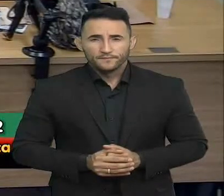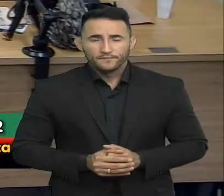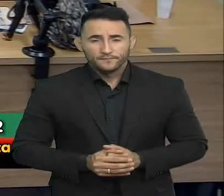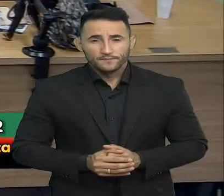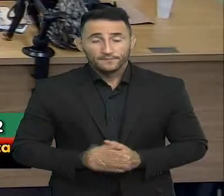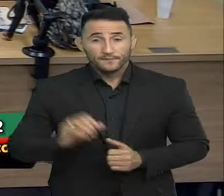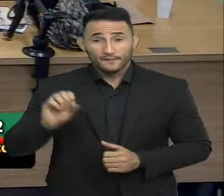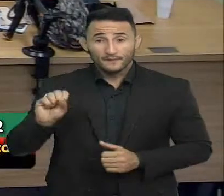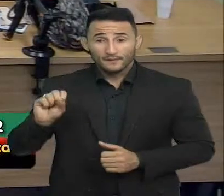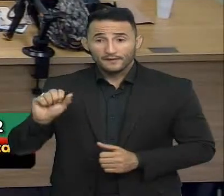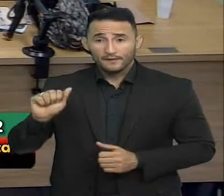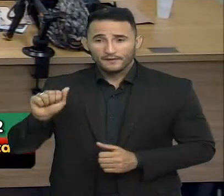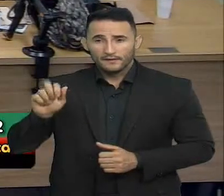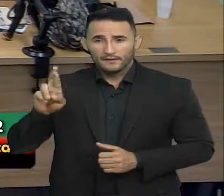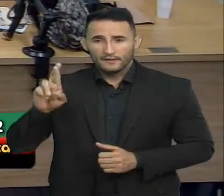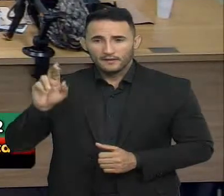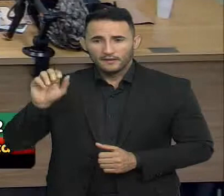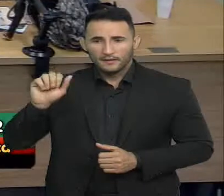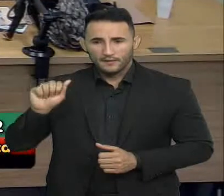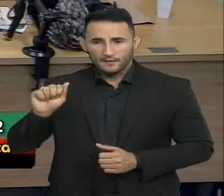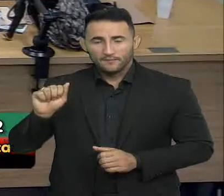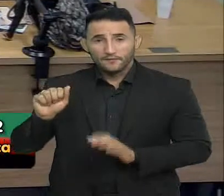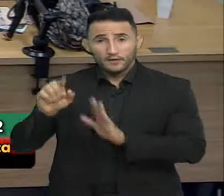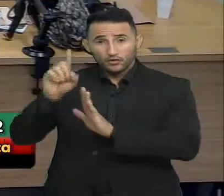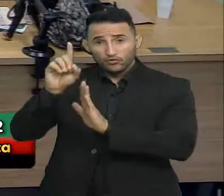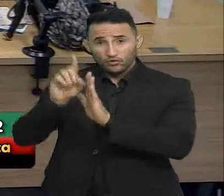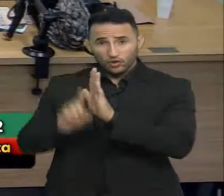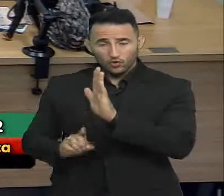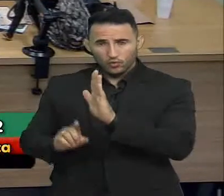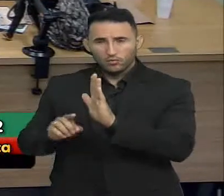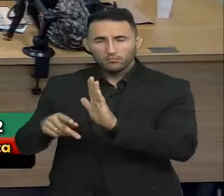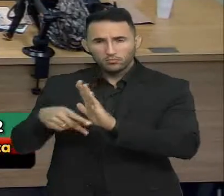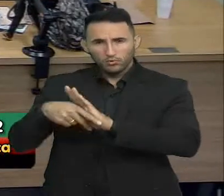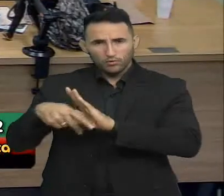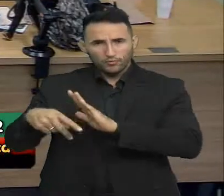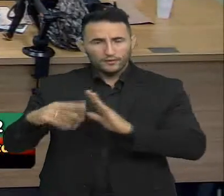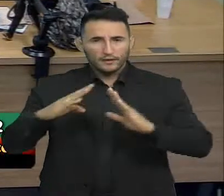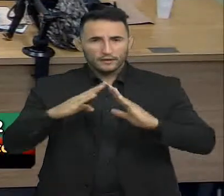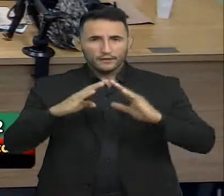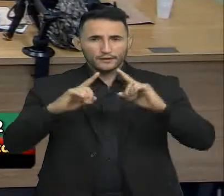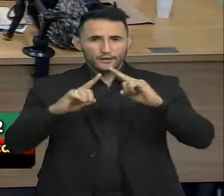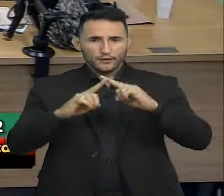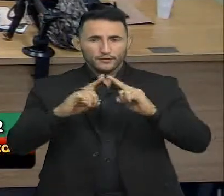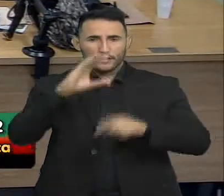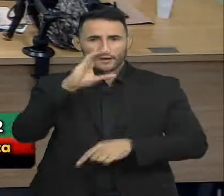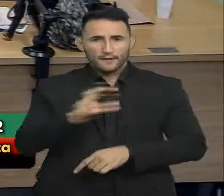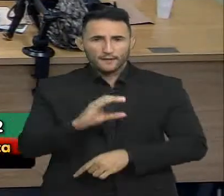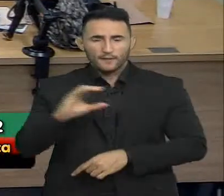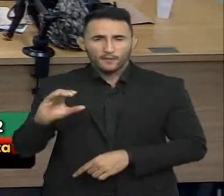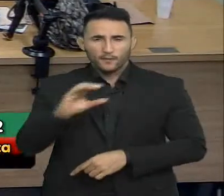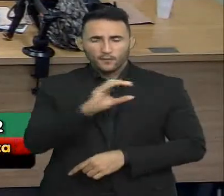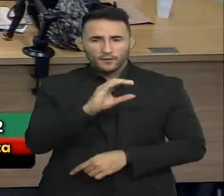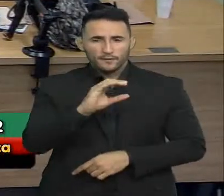Sara Trindade, diretora da Sociedade Civil da Igreja Católica.